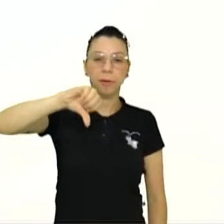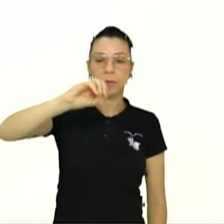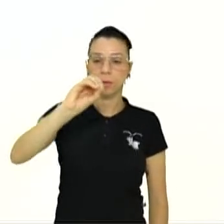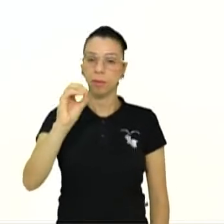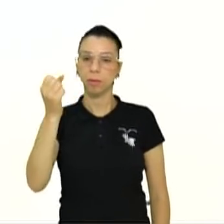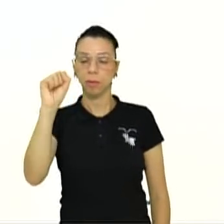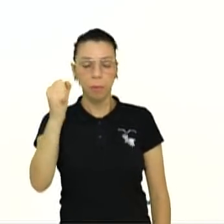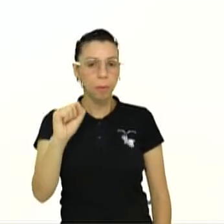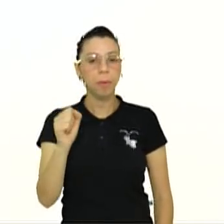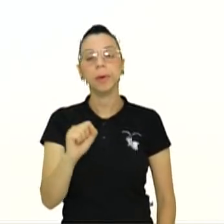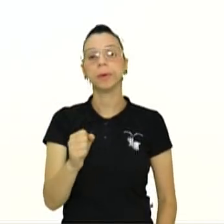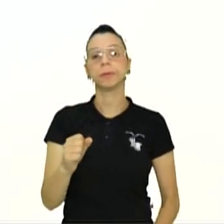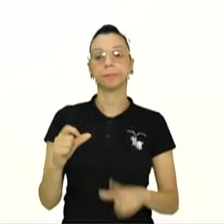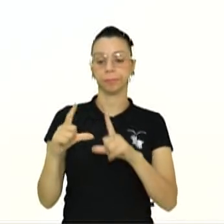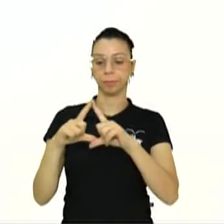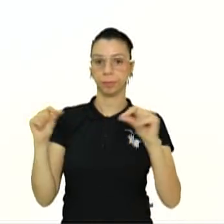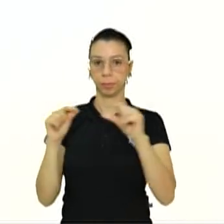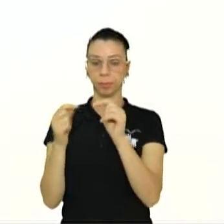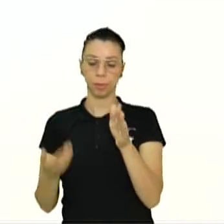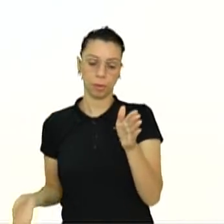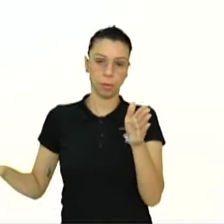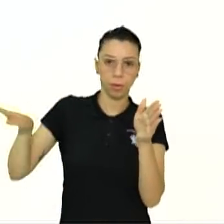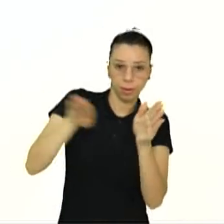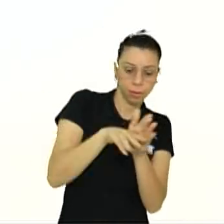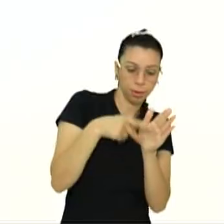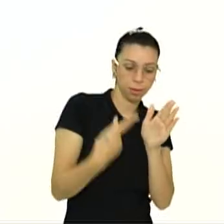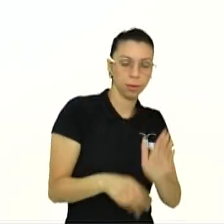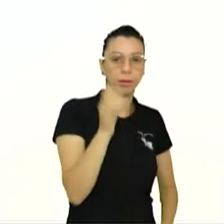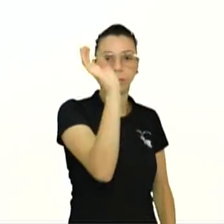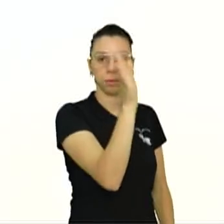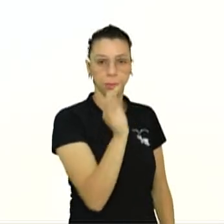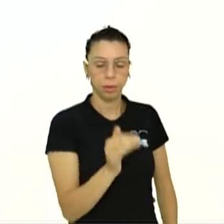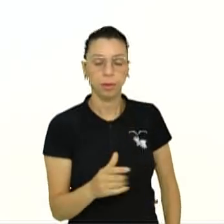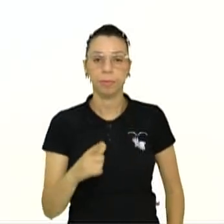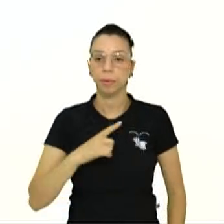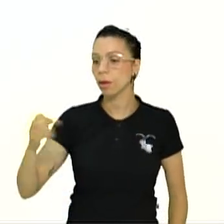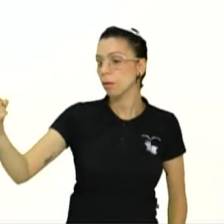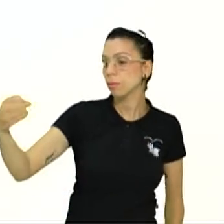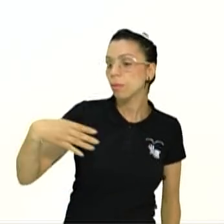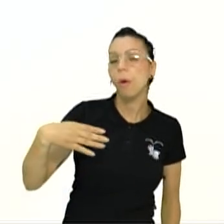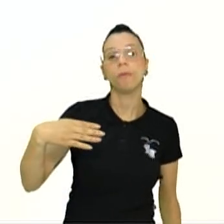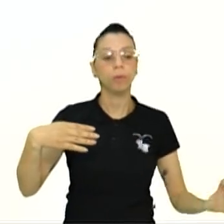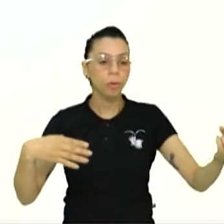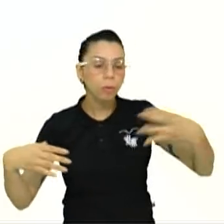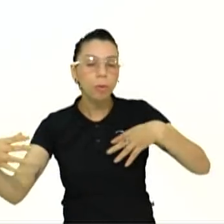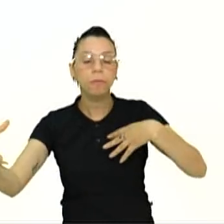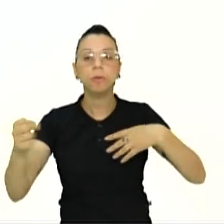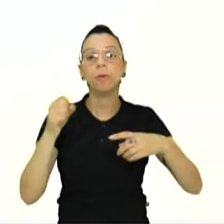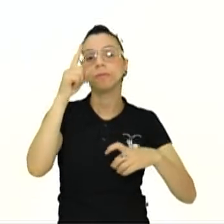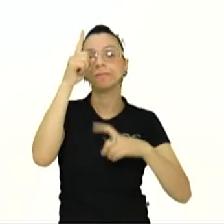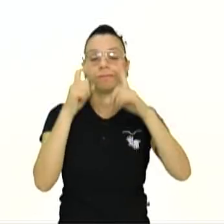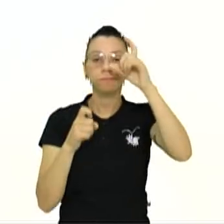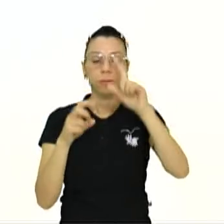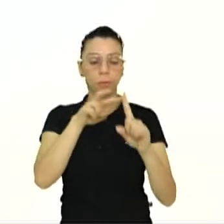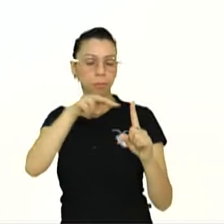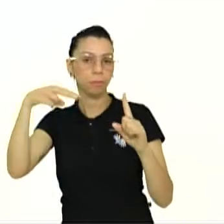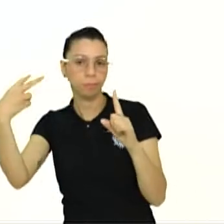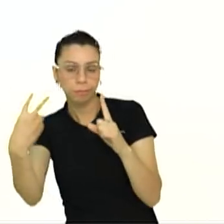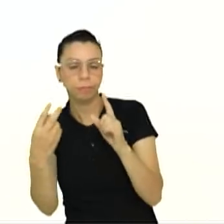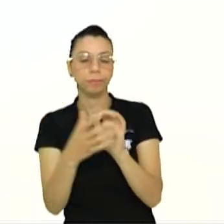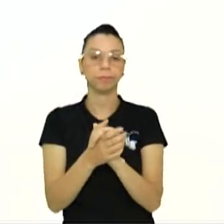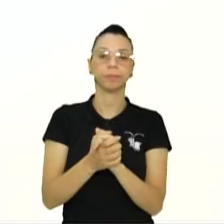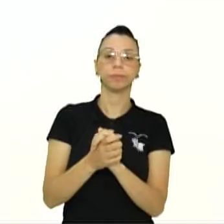1908, os japoneses chegaram ao Brasil. Trouxeram novidades e concepções estéticas sobre